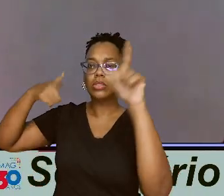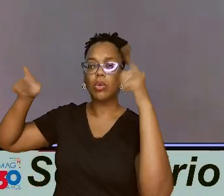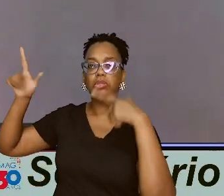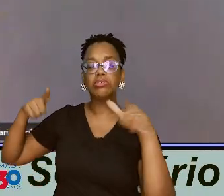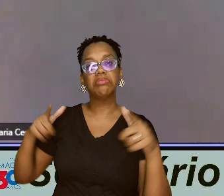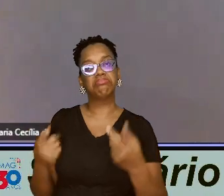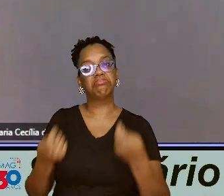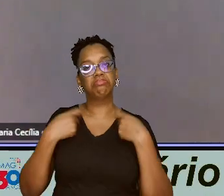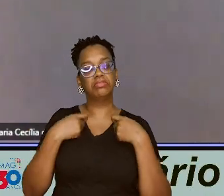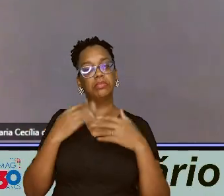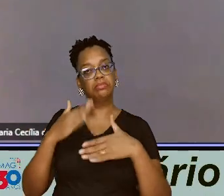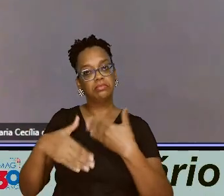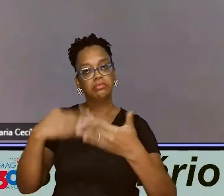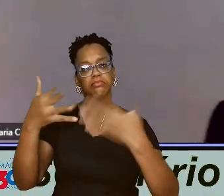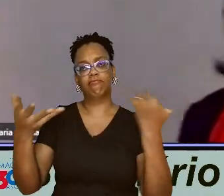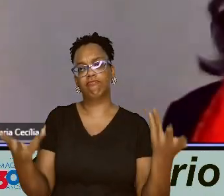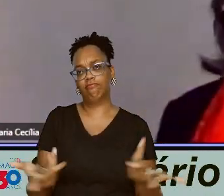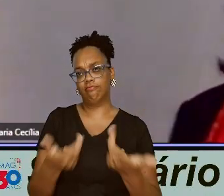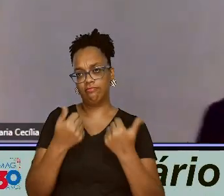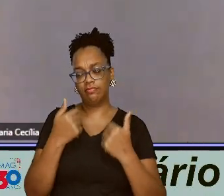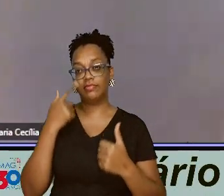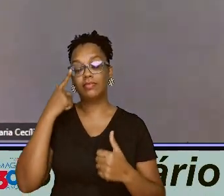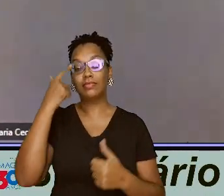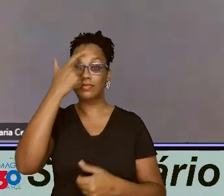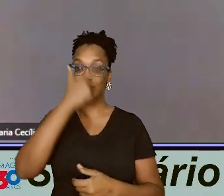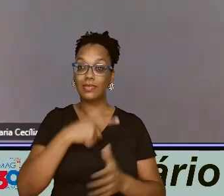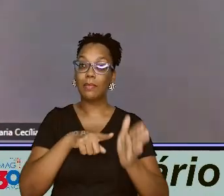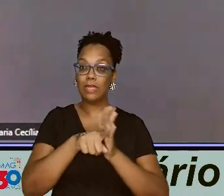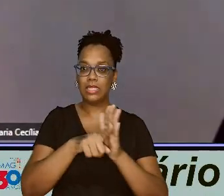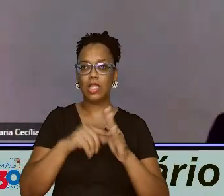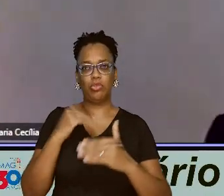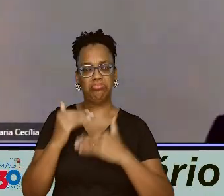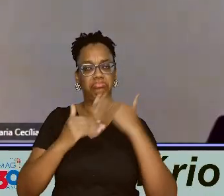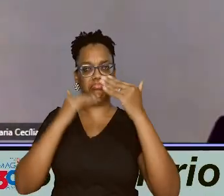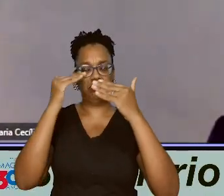foi um processo muito rico. Enquanto pesquisadora, eu cresci muito. Eu